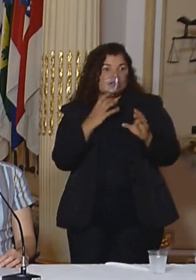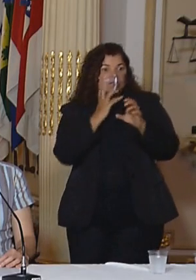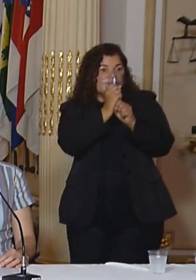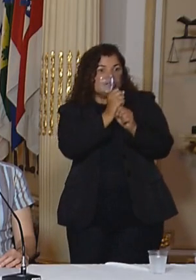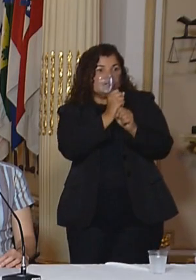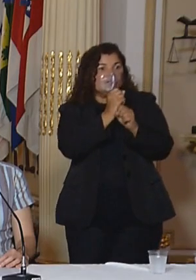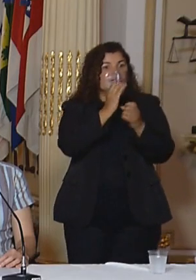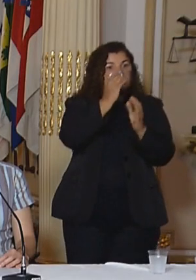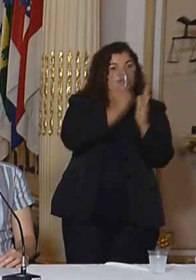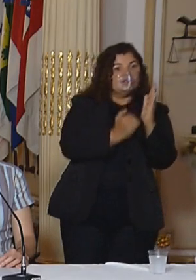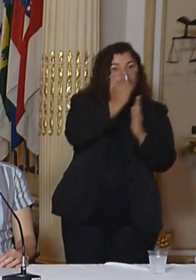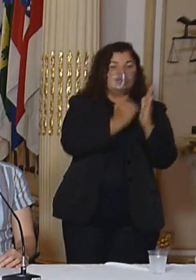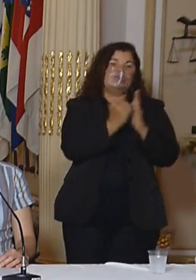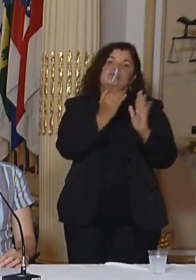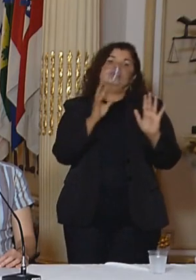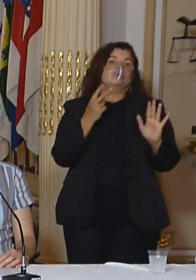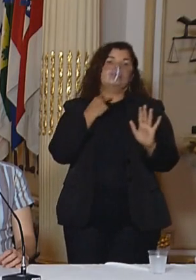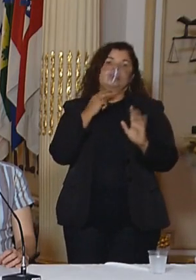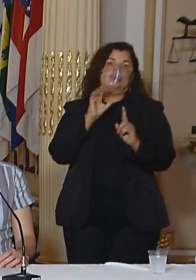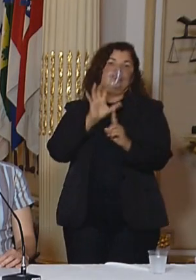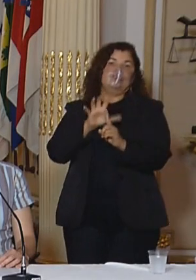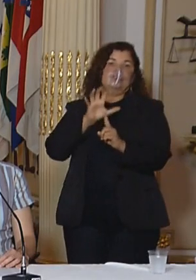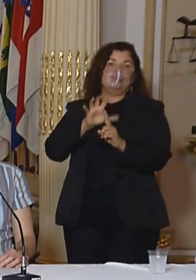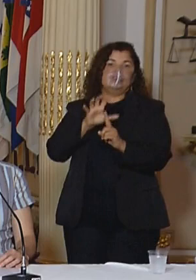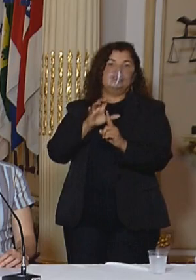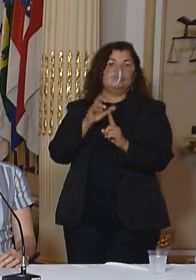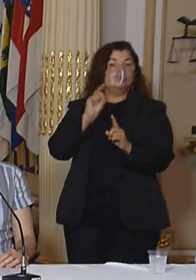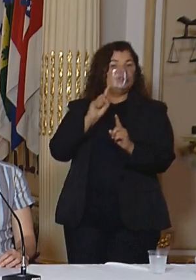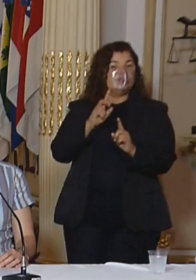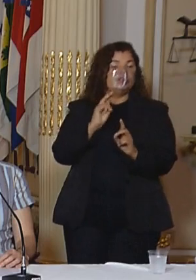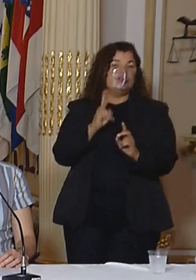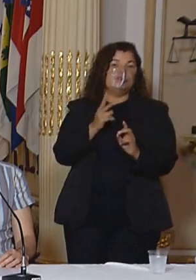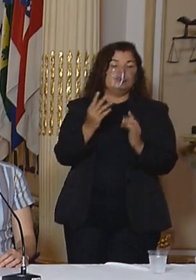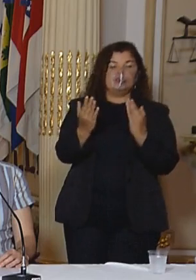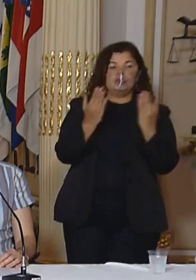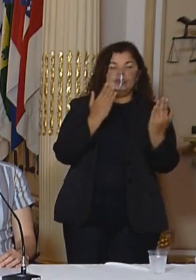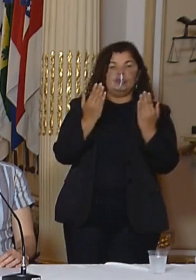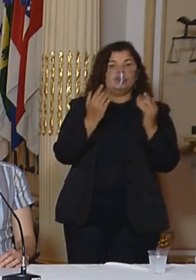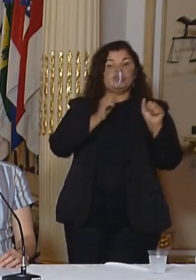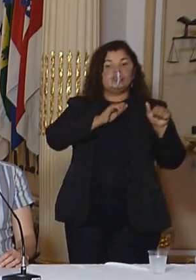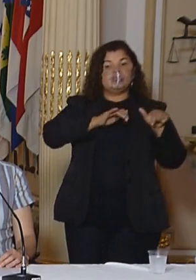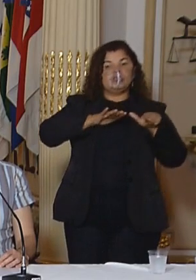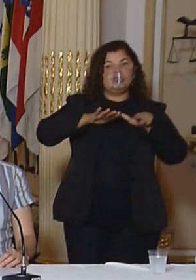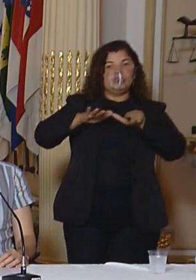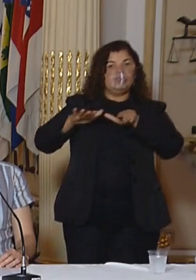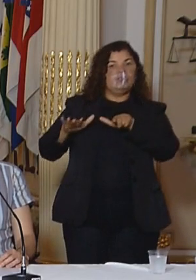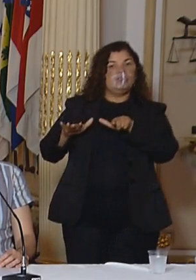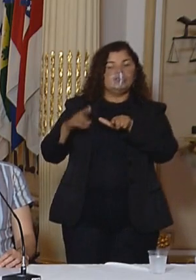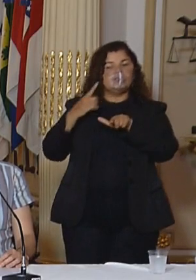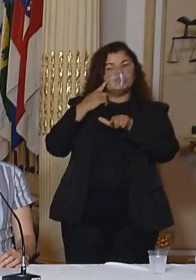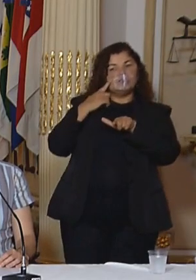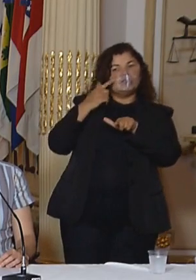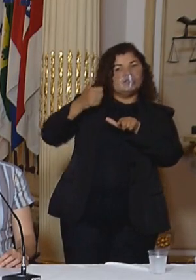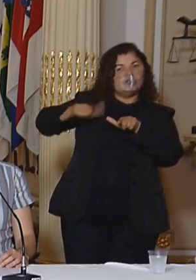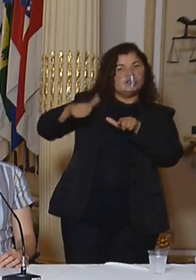dias apenas. E nós temos comparado muito as semanas, o comportamento de uma semana